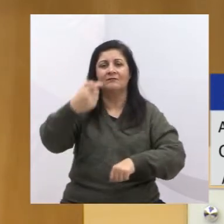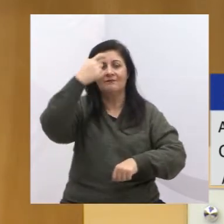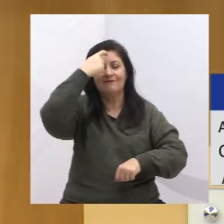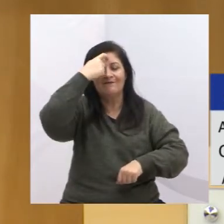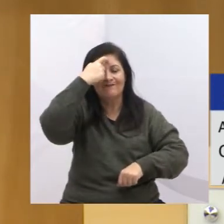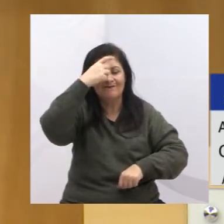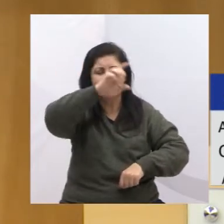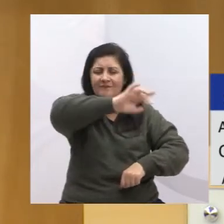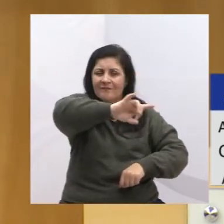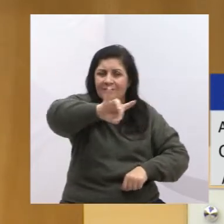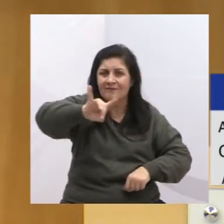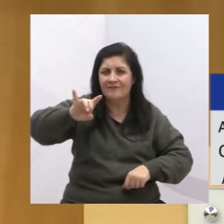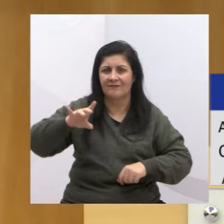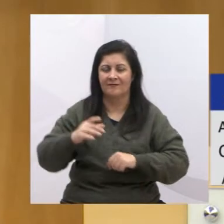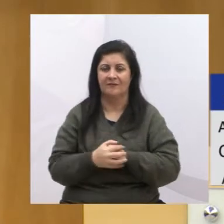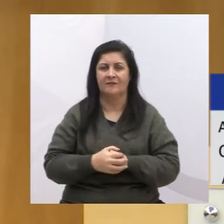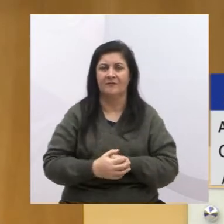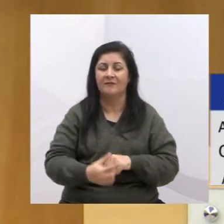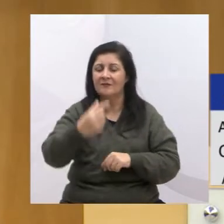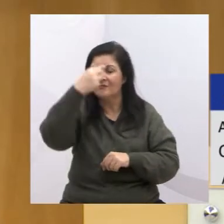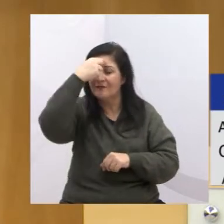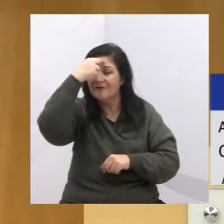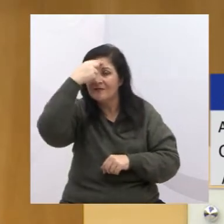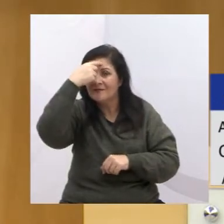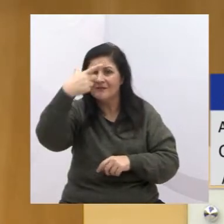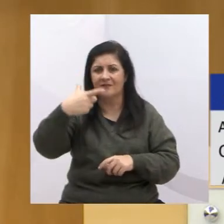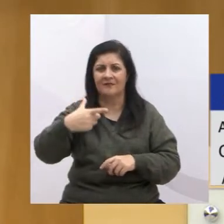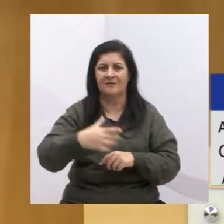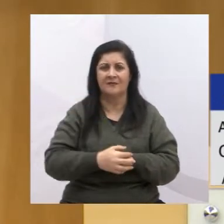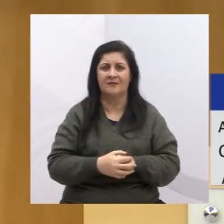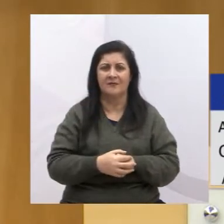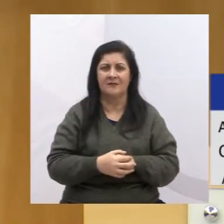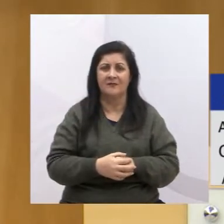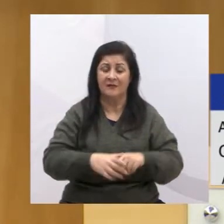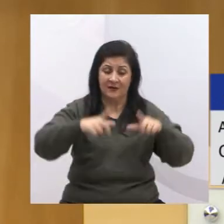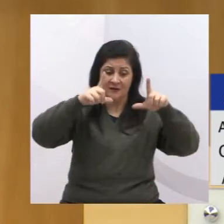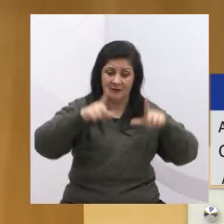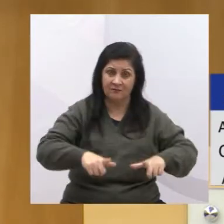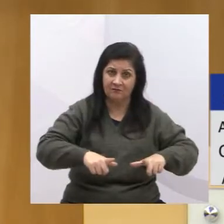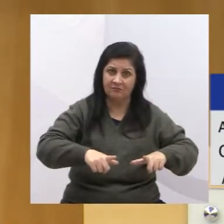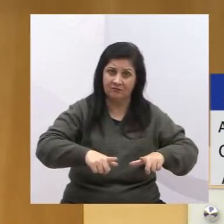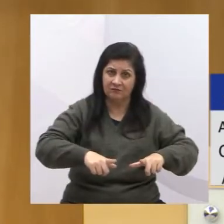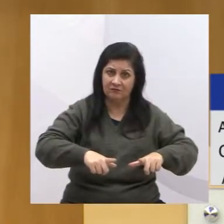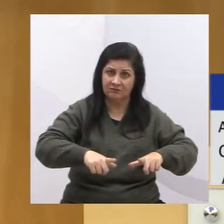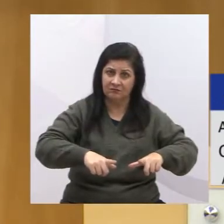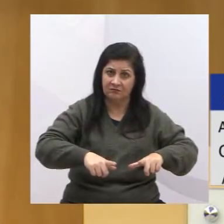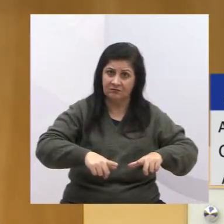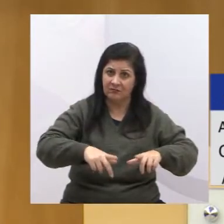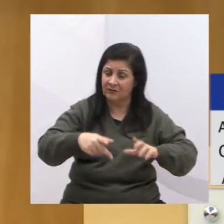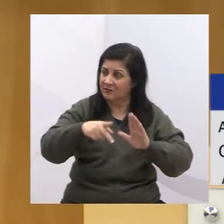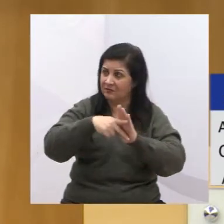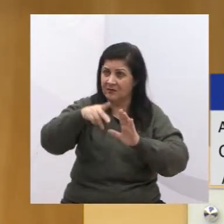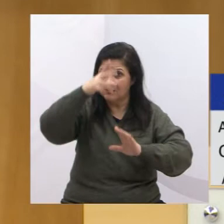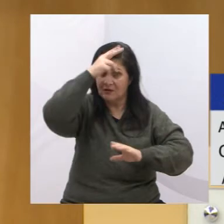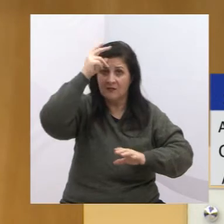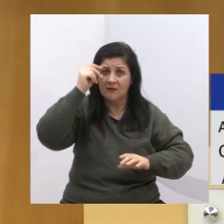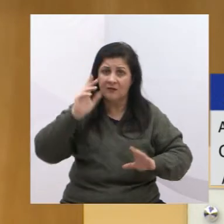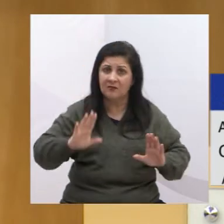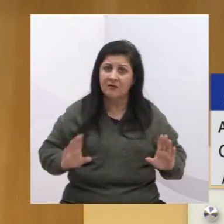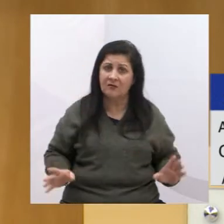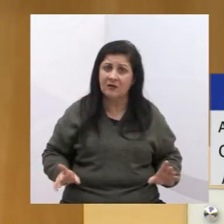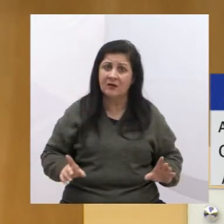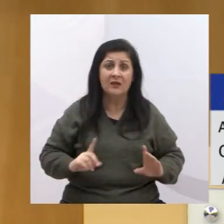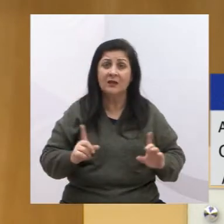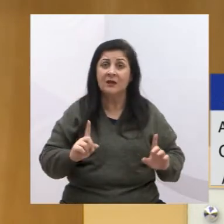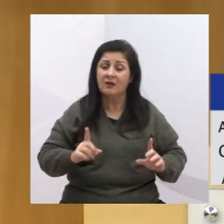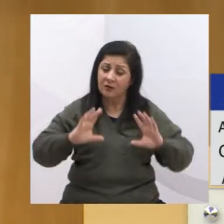cada cidadão, é a consciência de que a área pública não é uma área de ninguém, é uma área que pertence